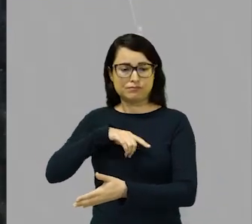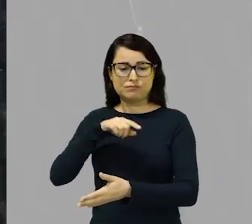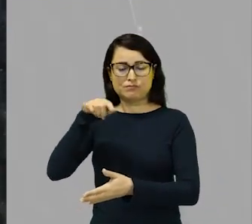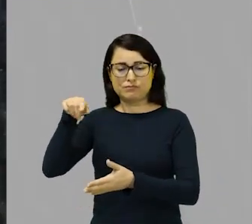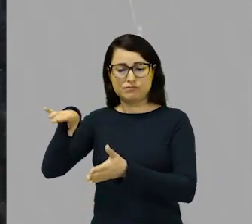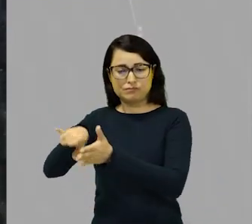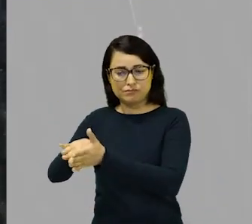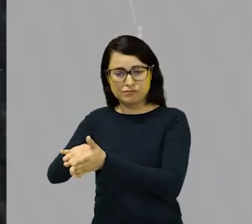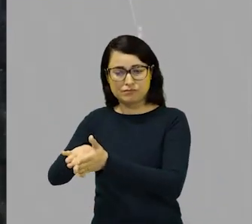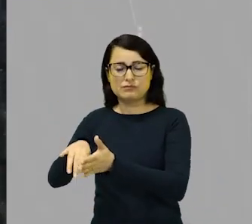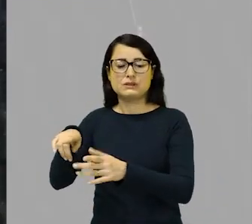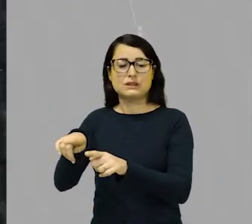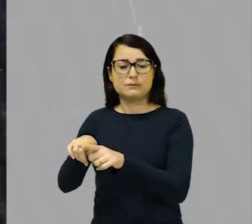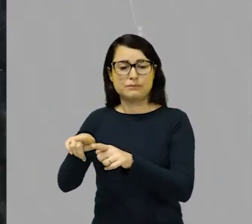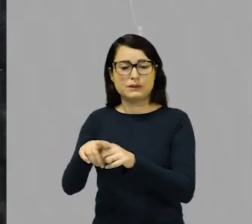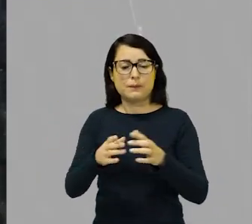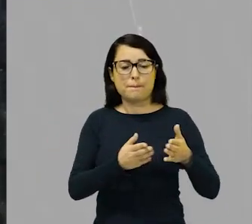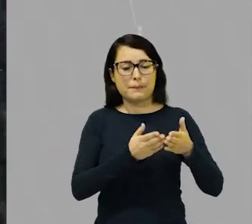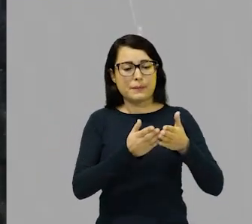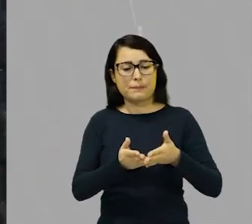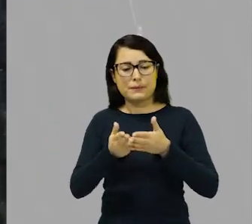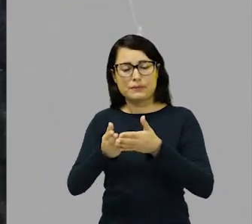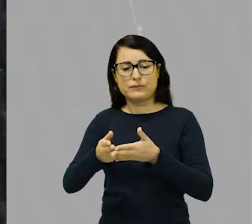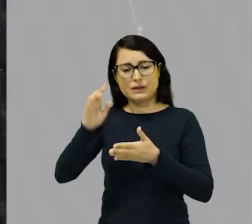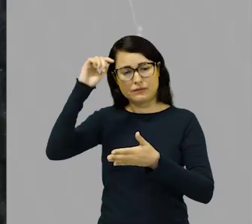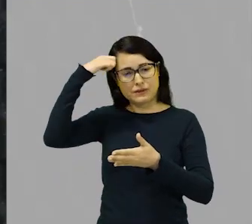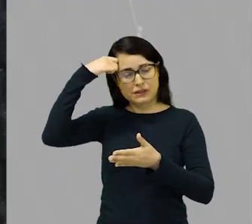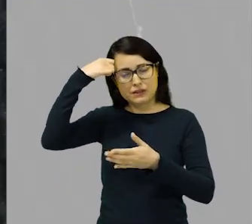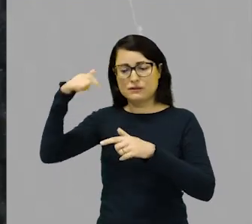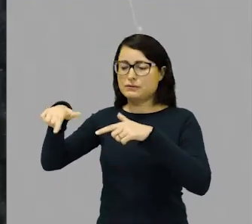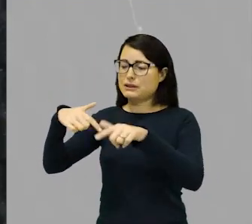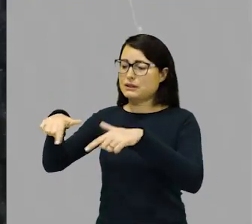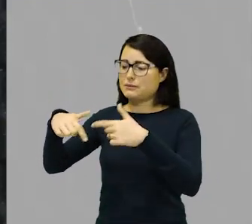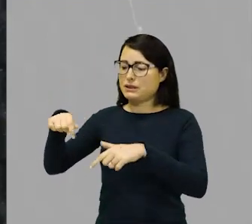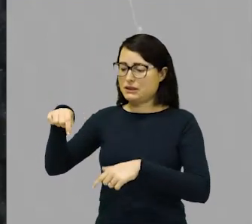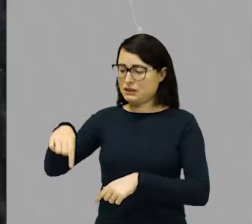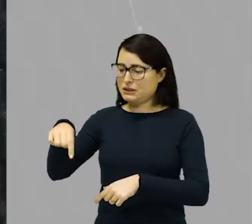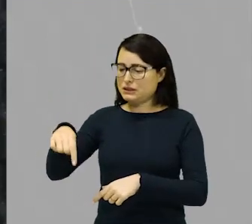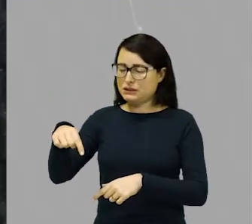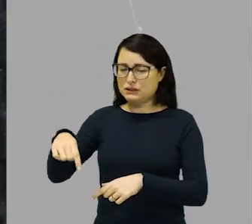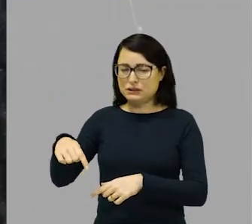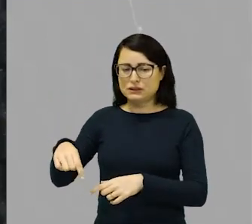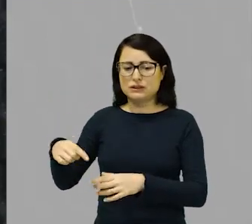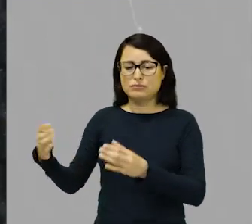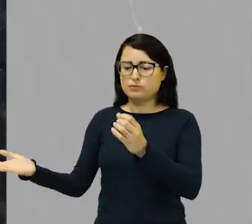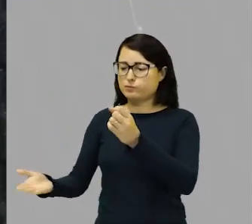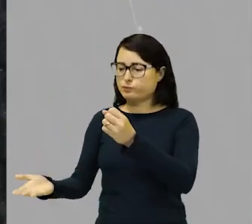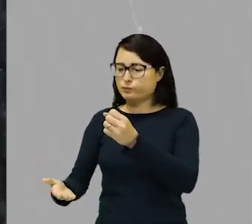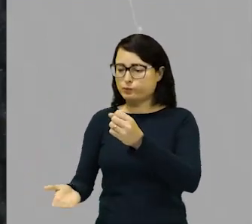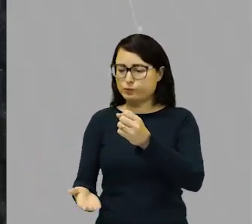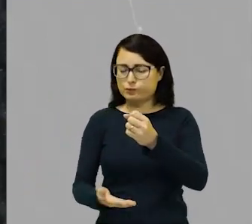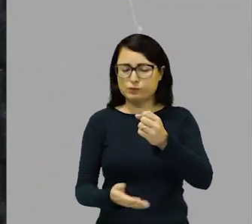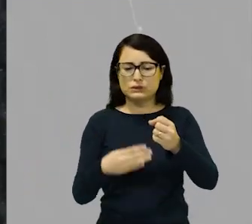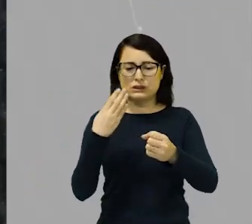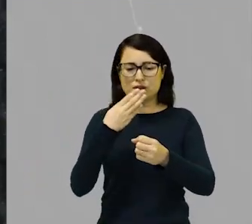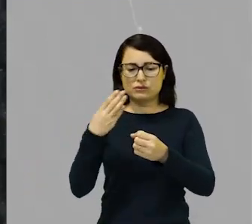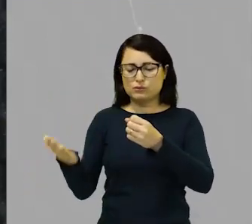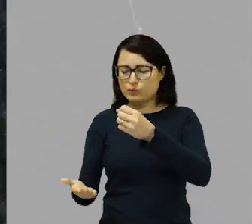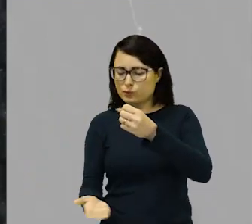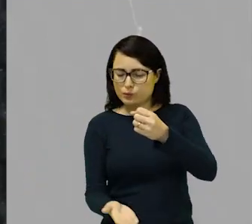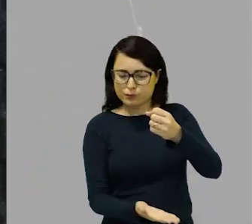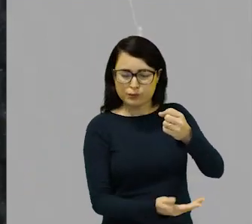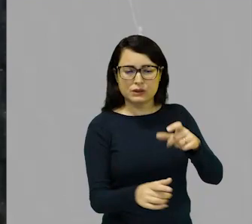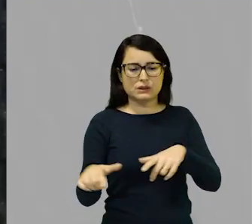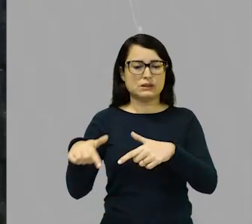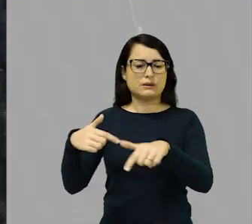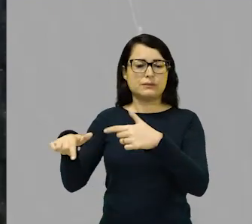cá muitos africanos para trabalhar como mão de obra escrava nas lavouras, principalmente, né, da cana-de-açúcar, e já tinha aqui